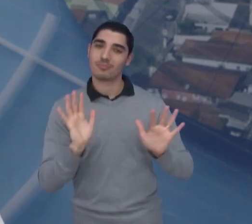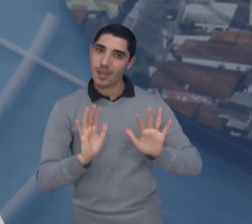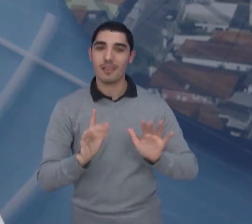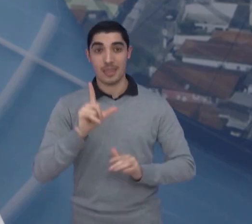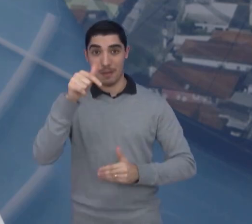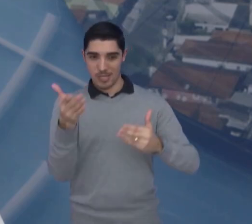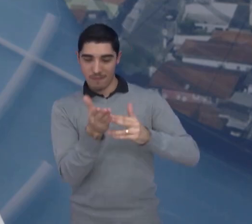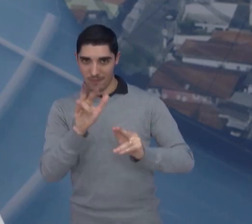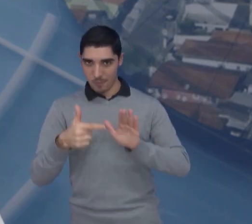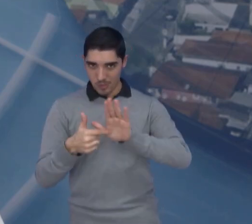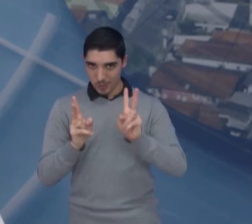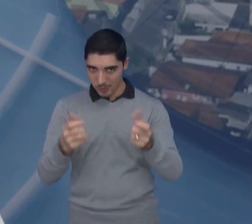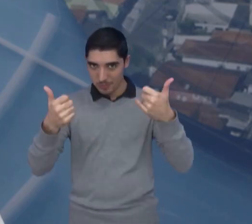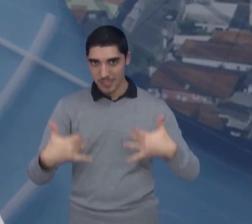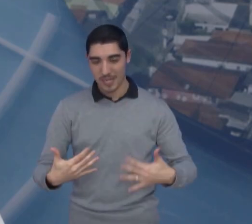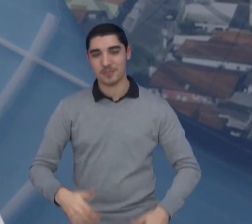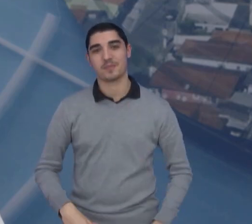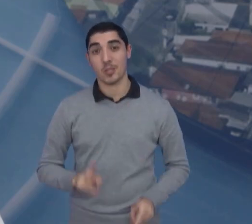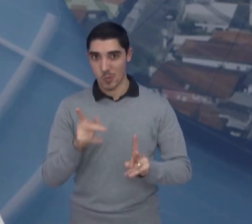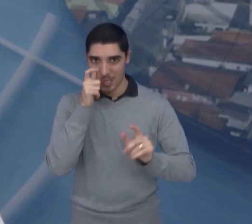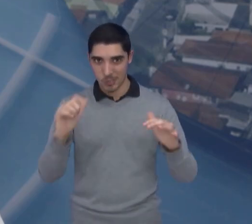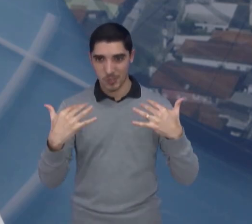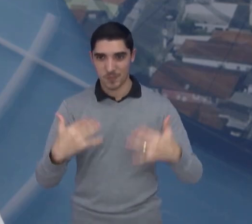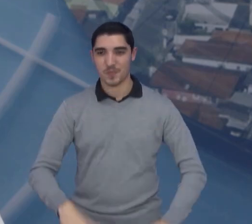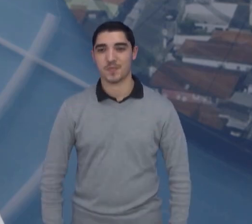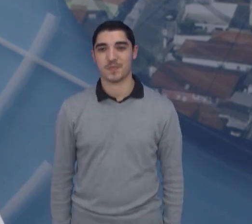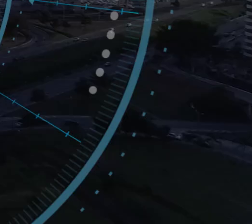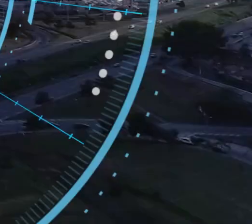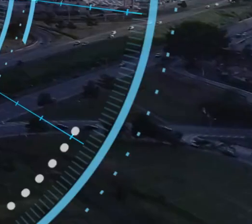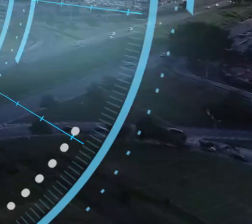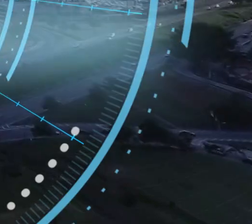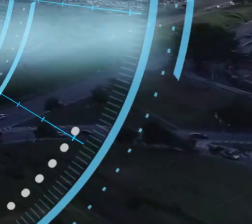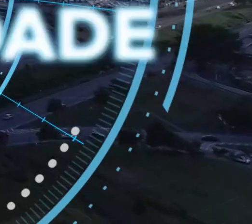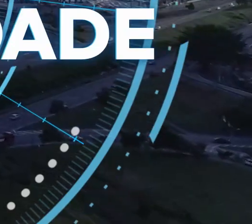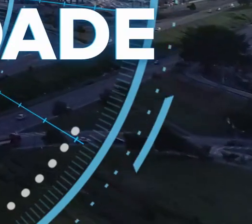no próximo bloco. Voltamos já já. Fiquem com a gente.